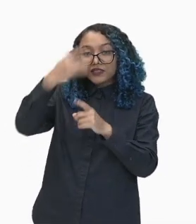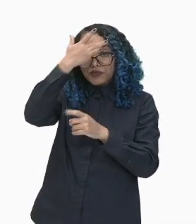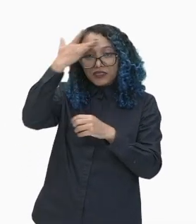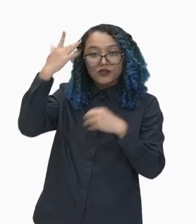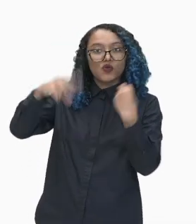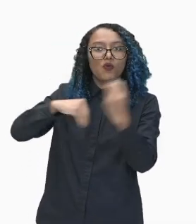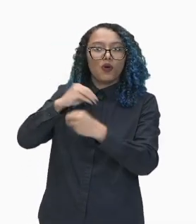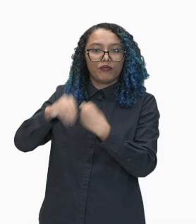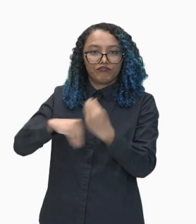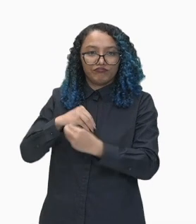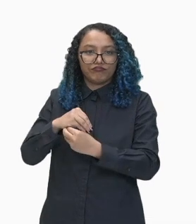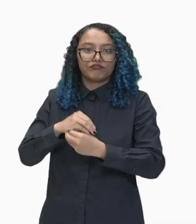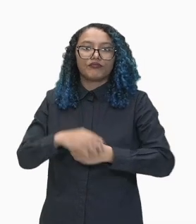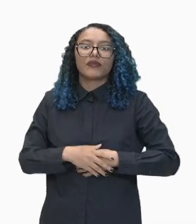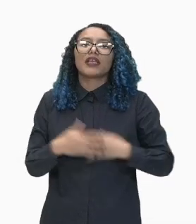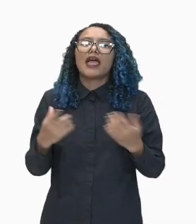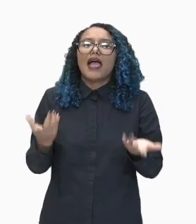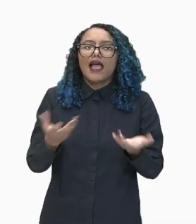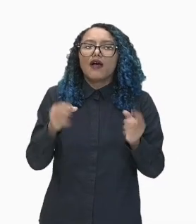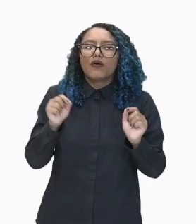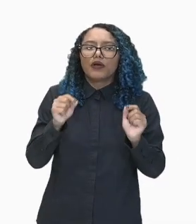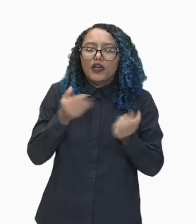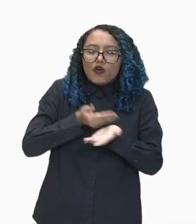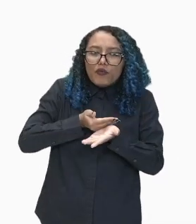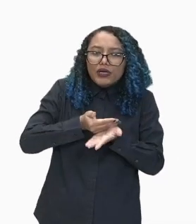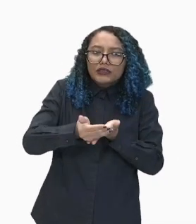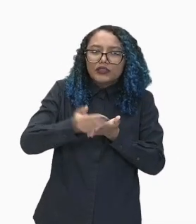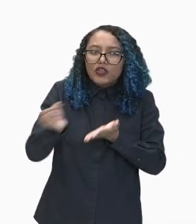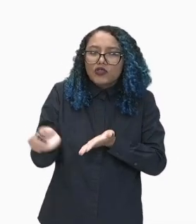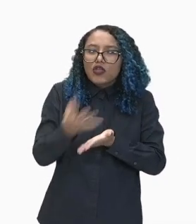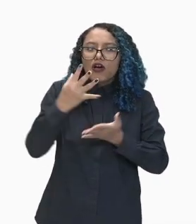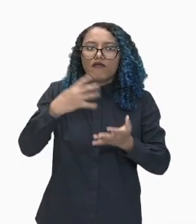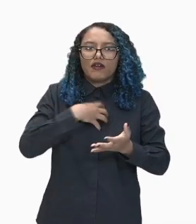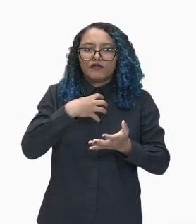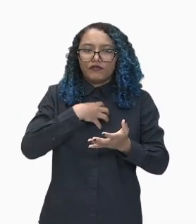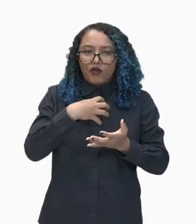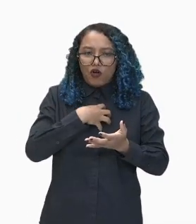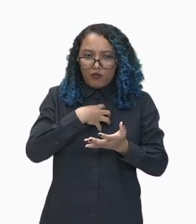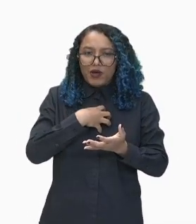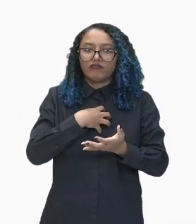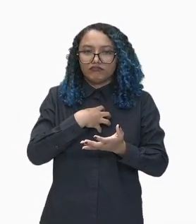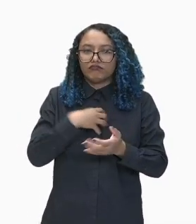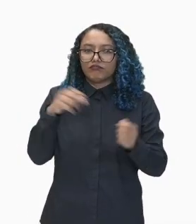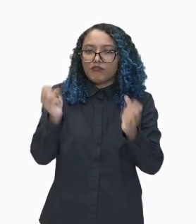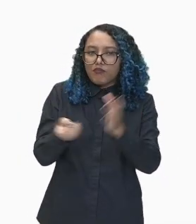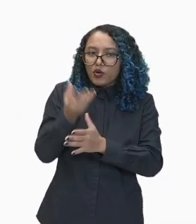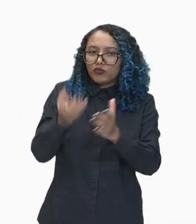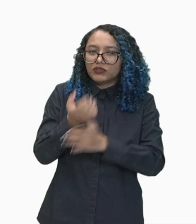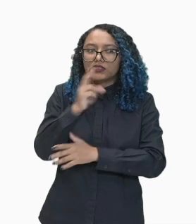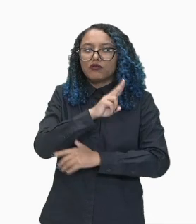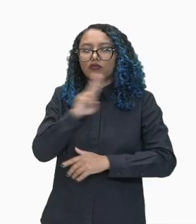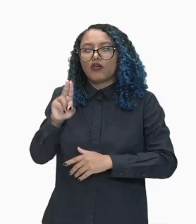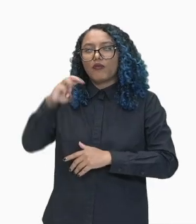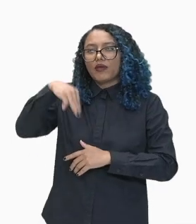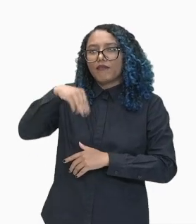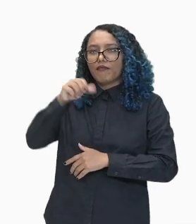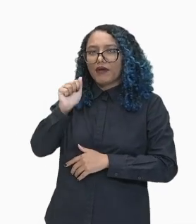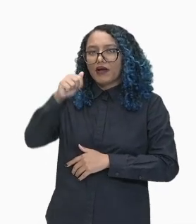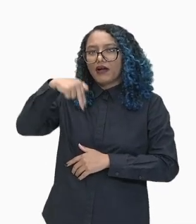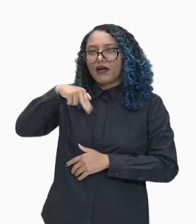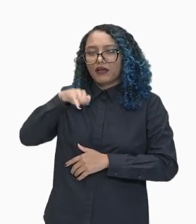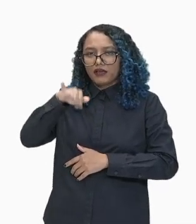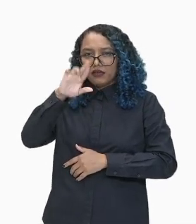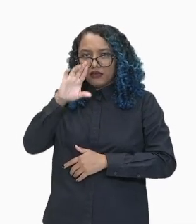uma nova maneira de se produzir, chamado de maquinofatura. Nessa etapa,